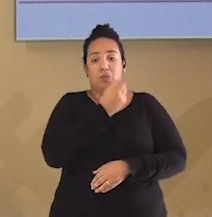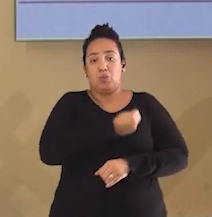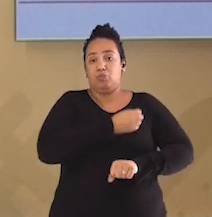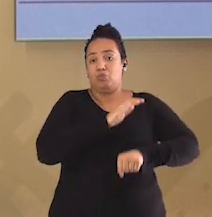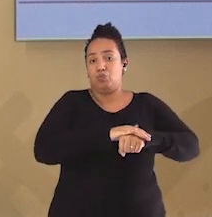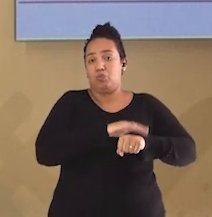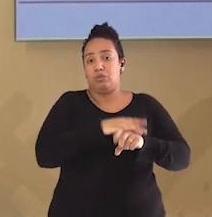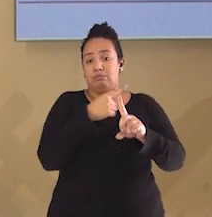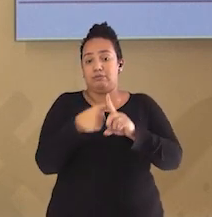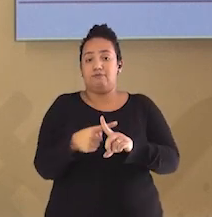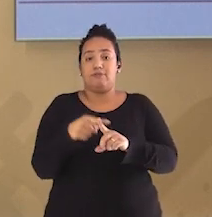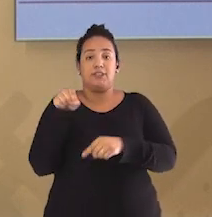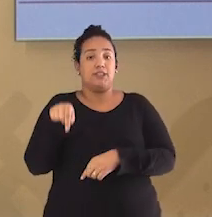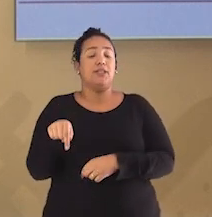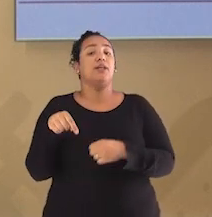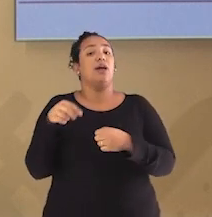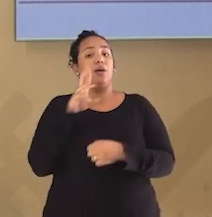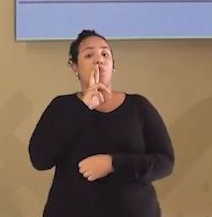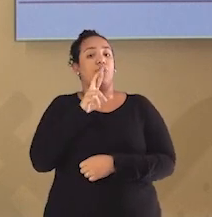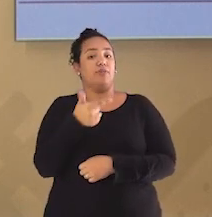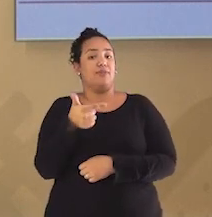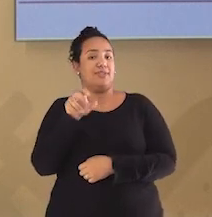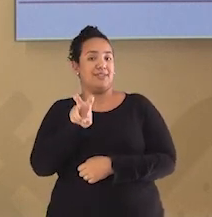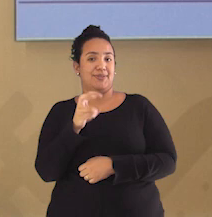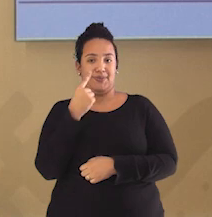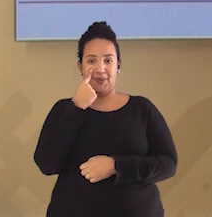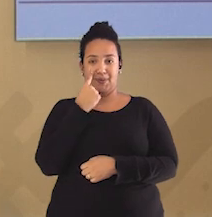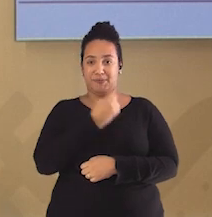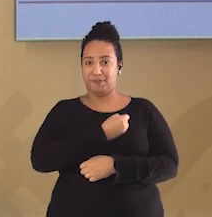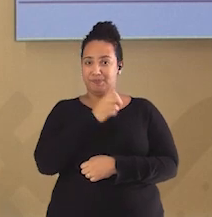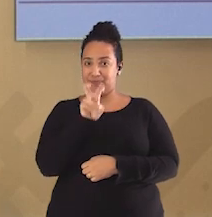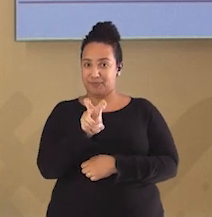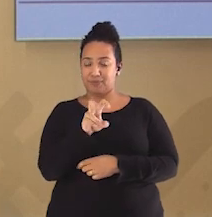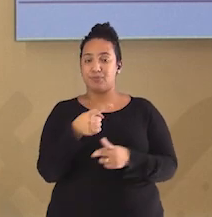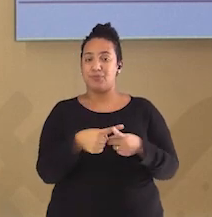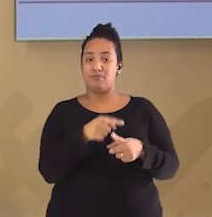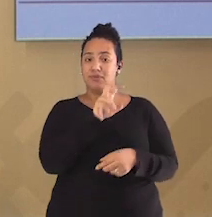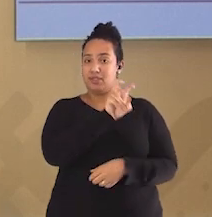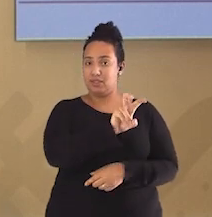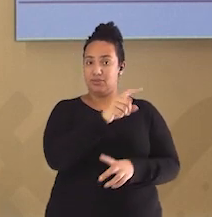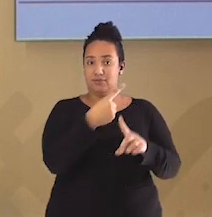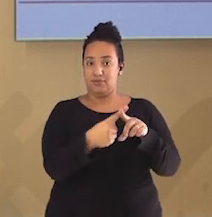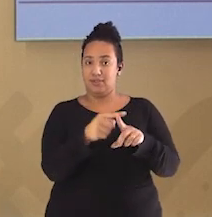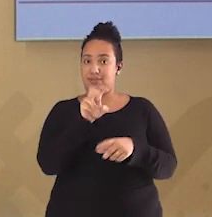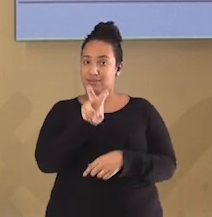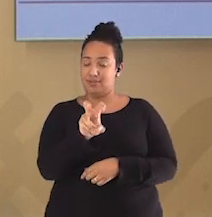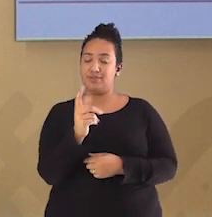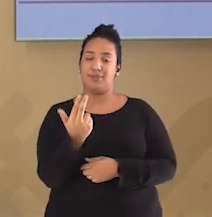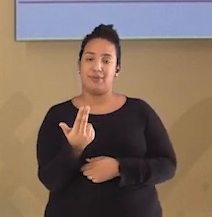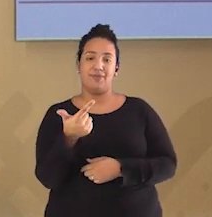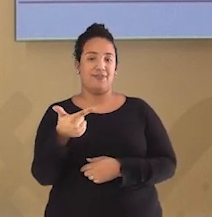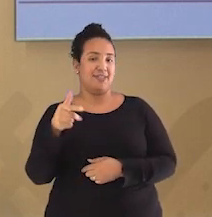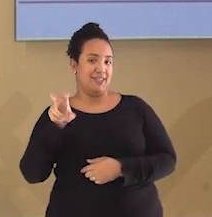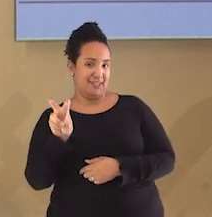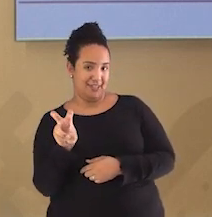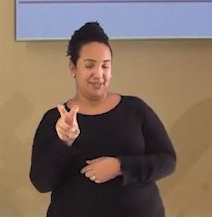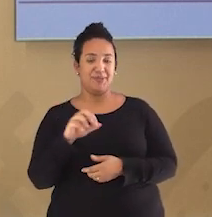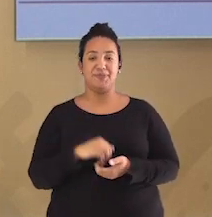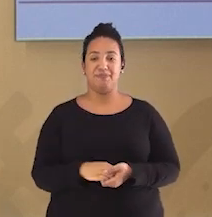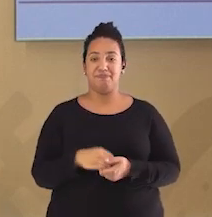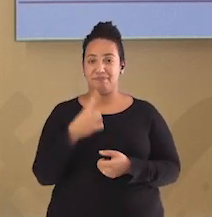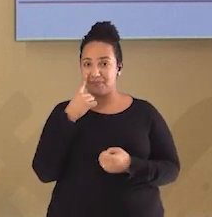dar 25. E nesse caso, é o 5, pois 5 vezes 5 é igual a